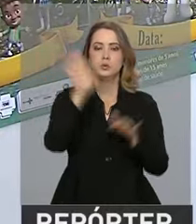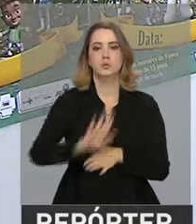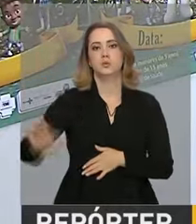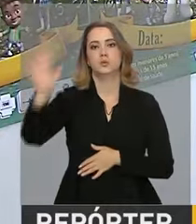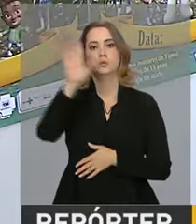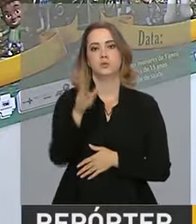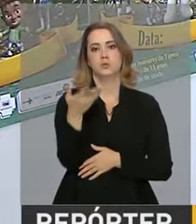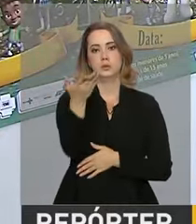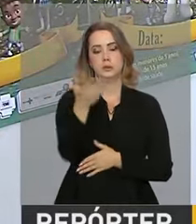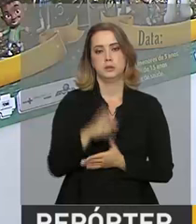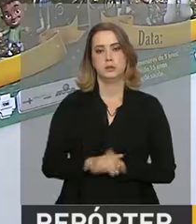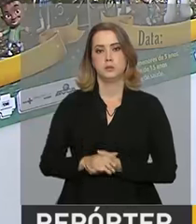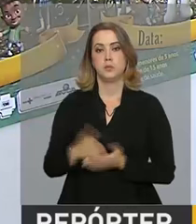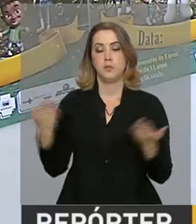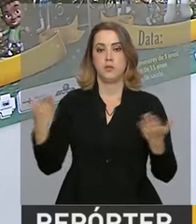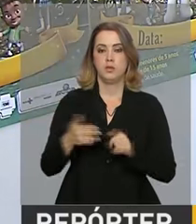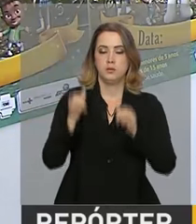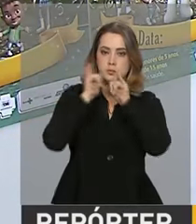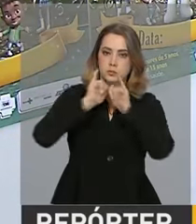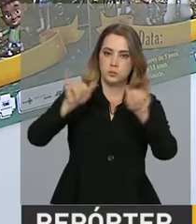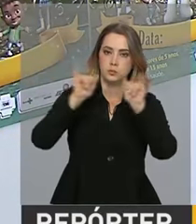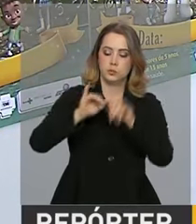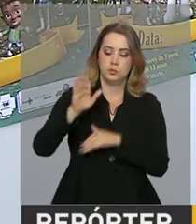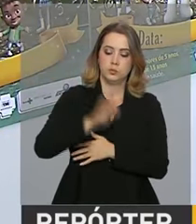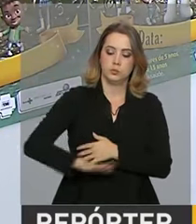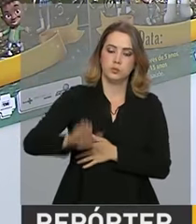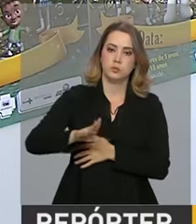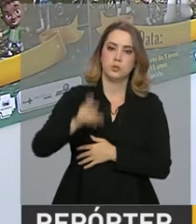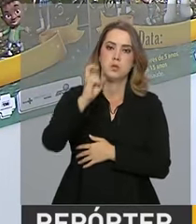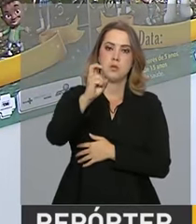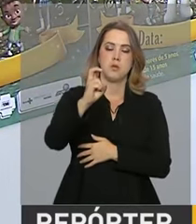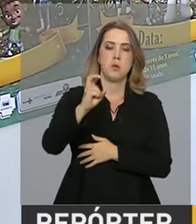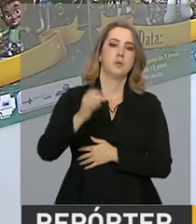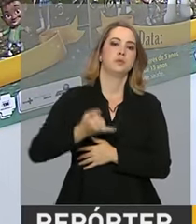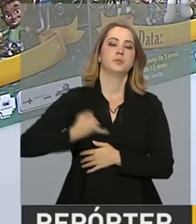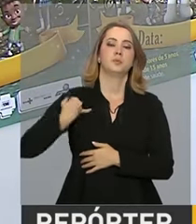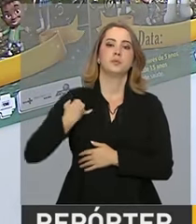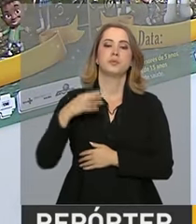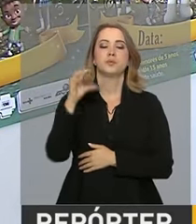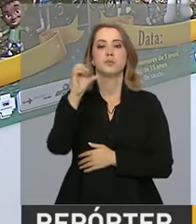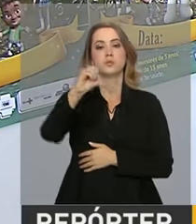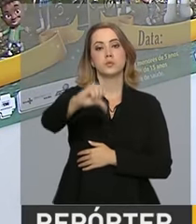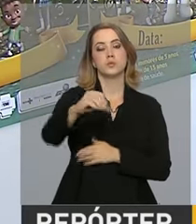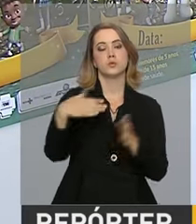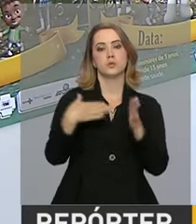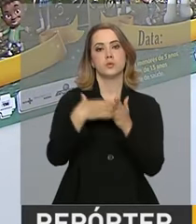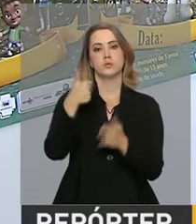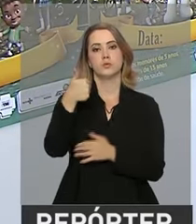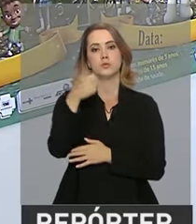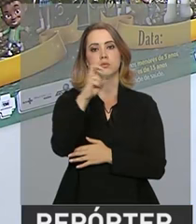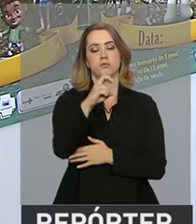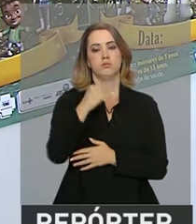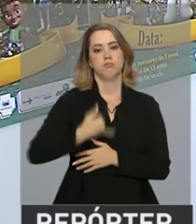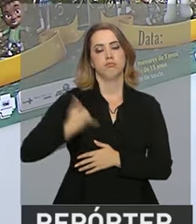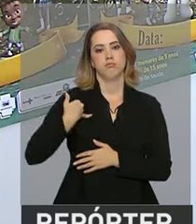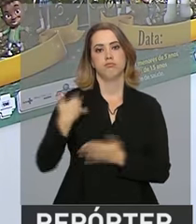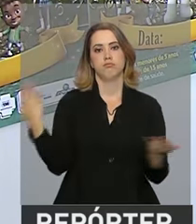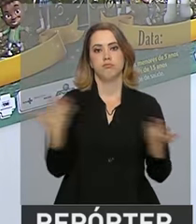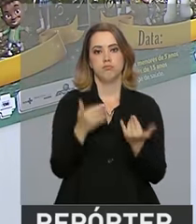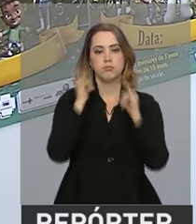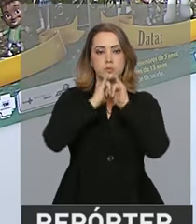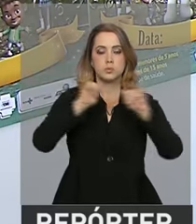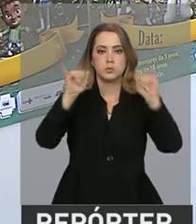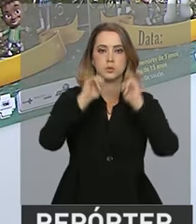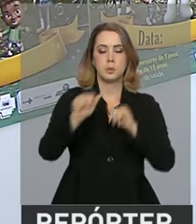voltada para crianças menores de 5 anos e pessoas com idade entre 9 e 15 anos. A campanha vai